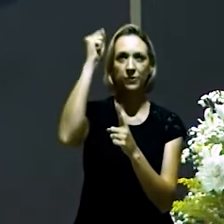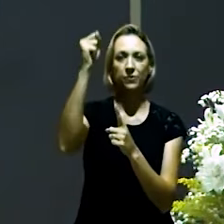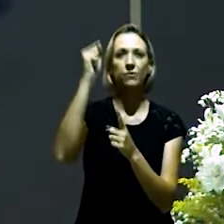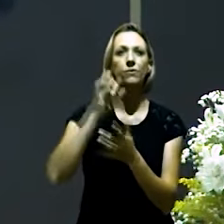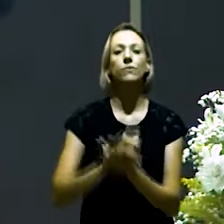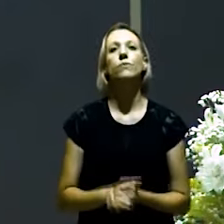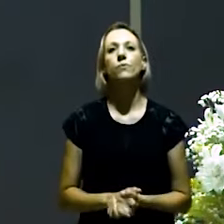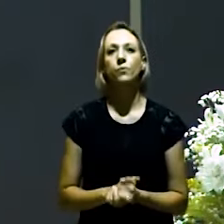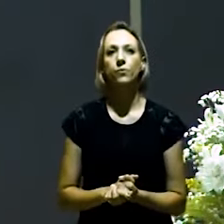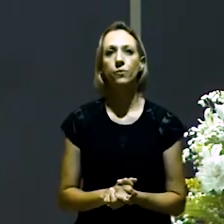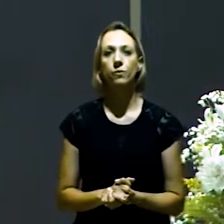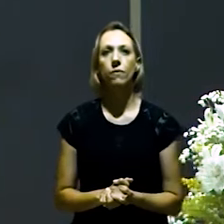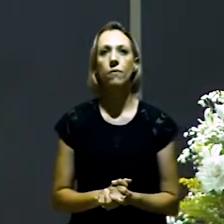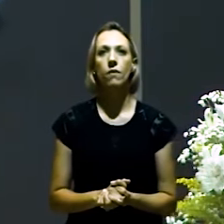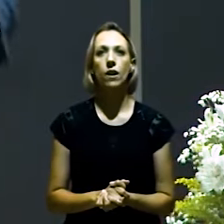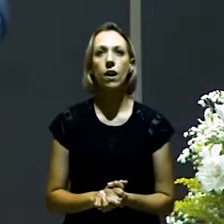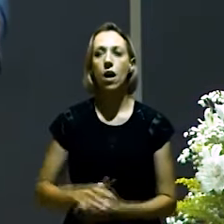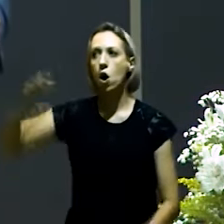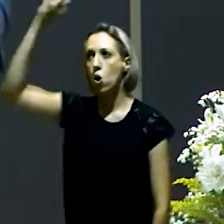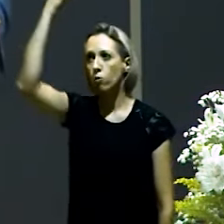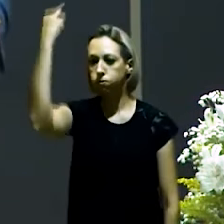Ele entrou no nosso campo de batalha.